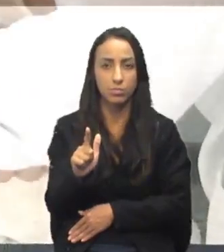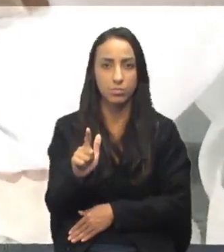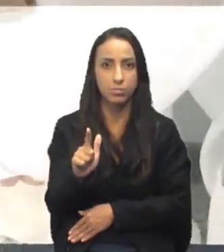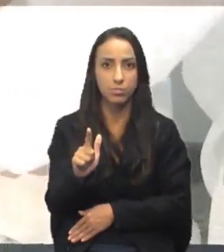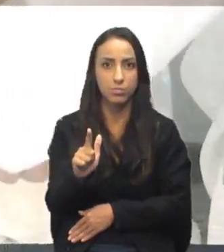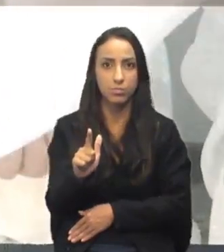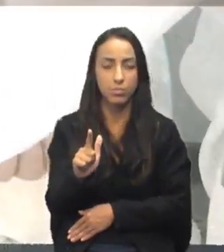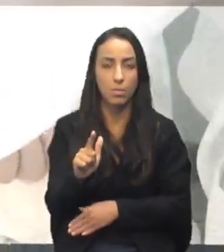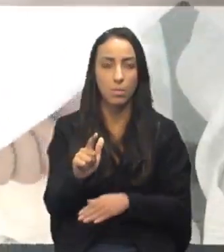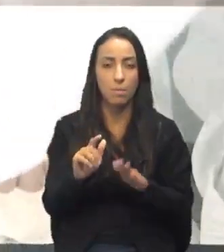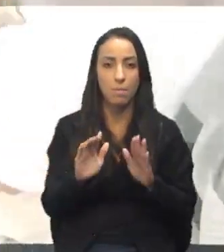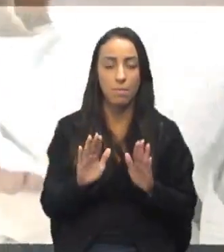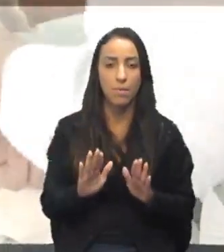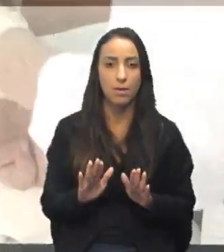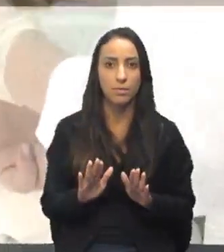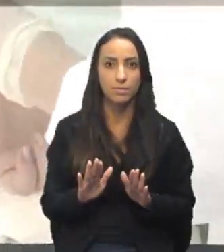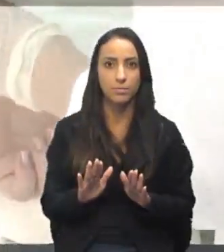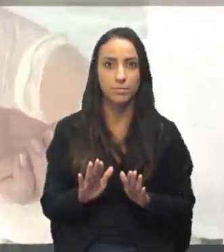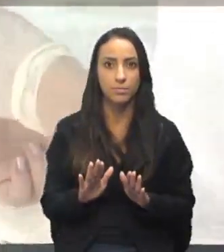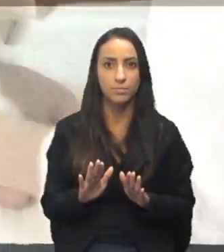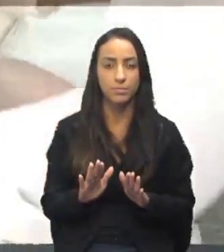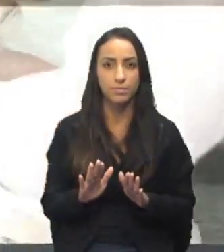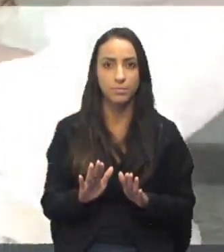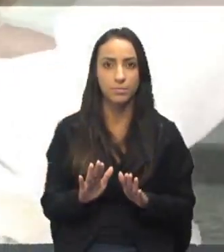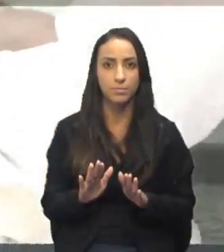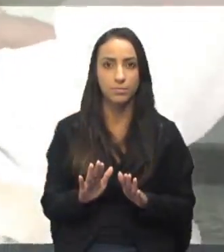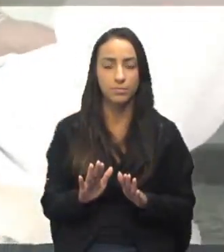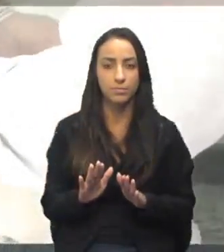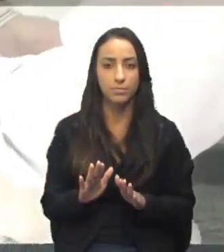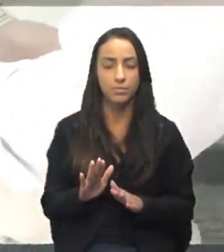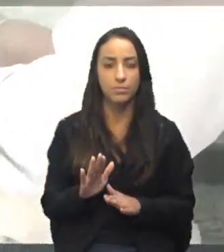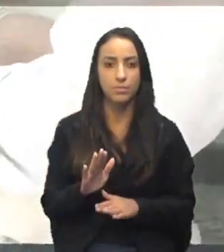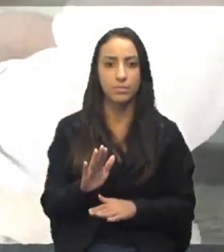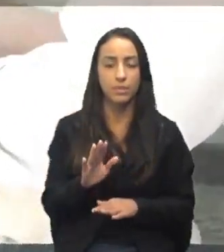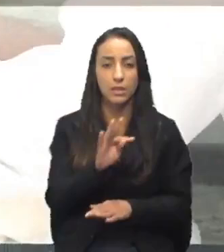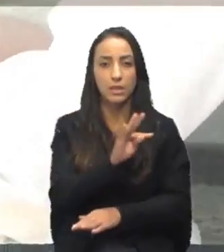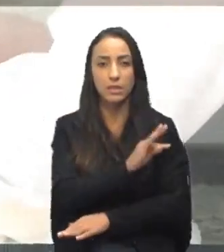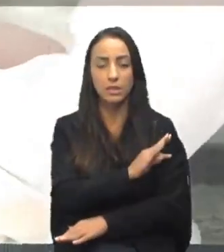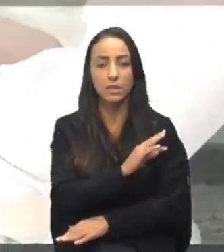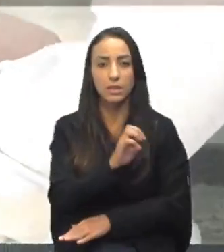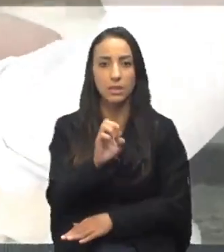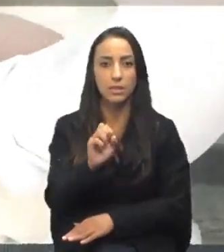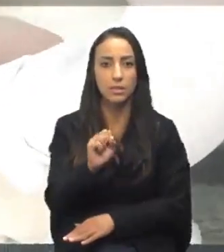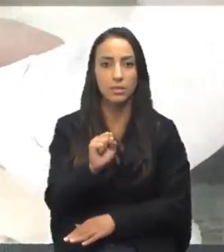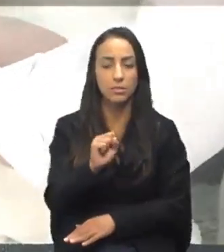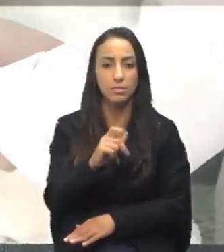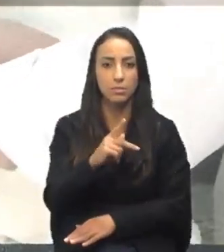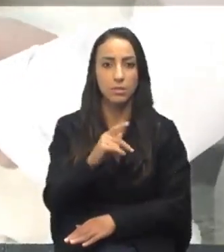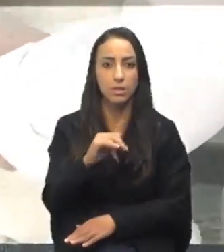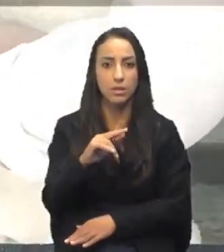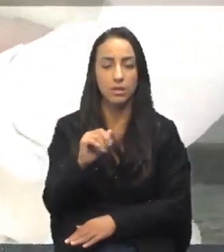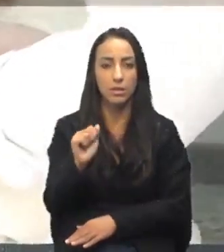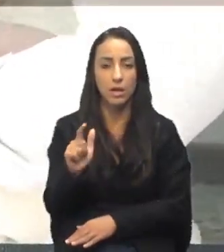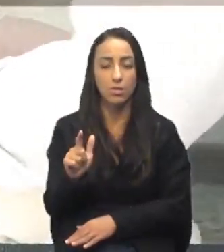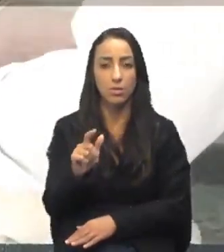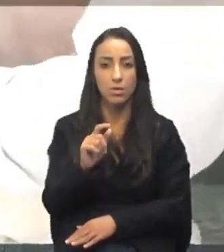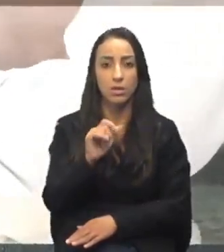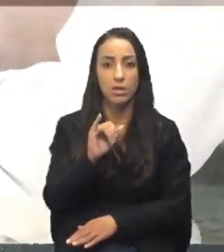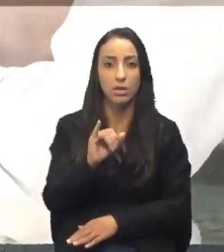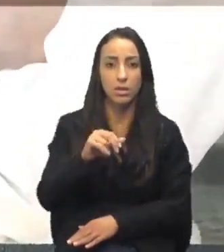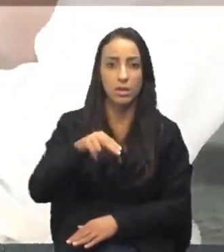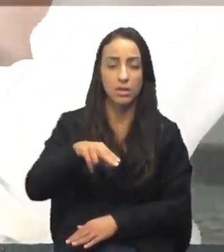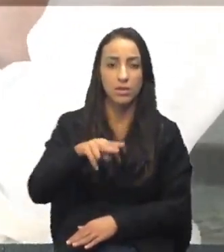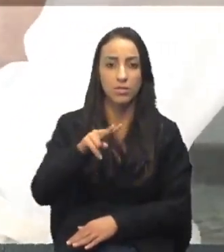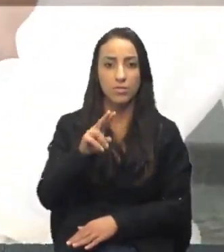nós vamos realizar a técnica em espiral que nós chamamos de invertida